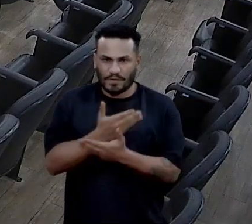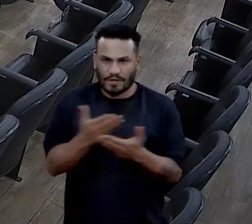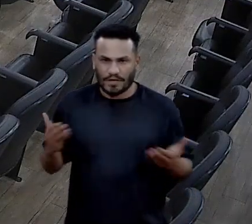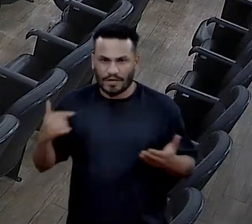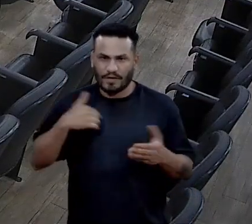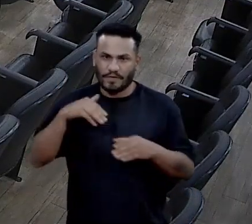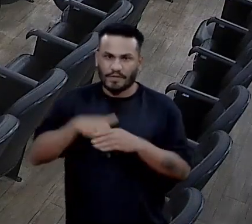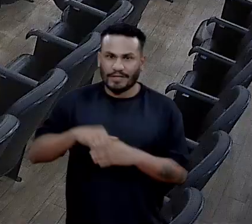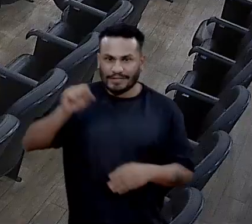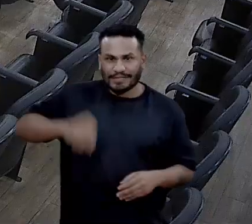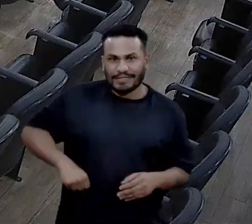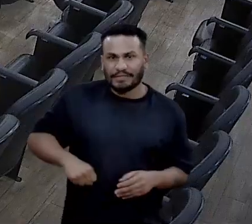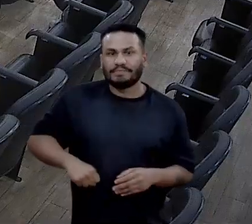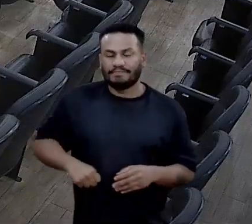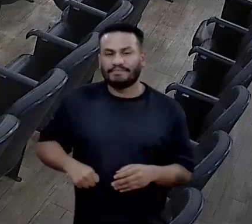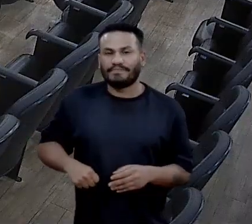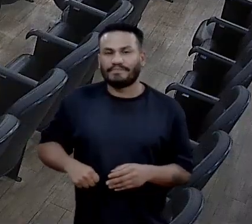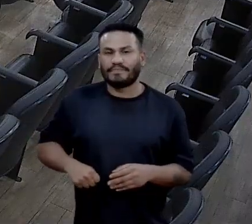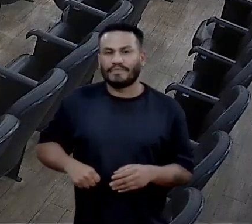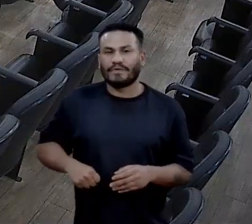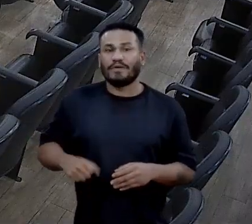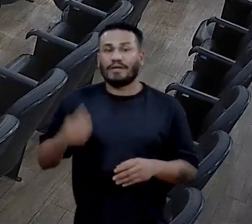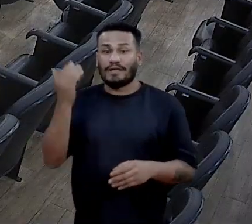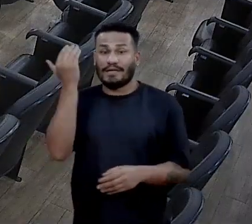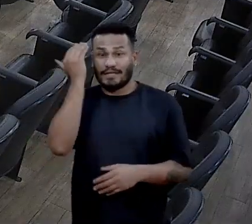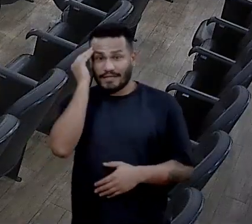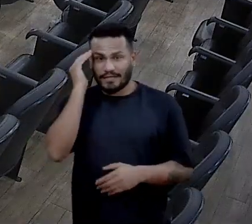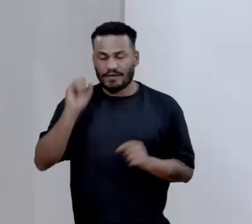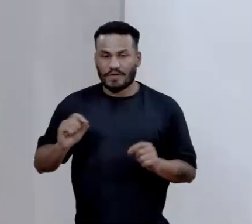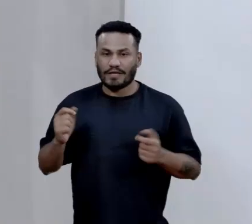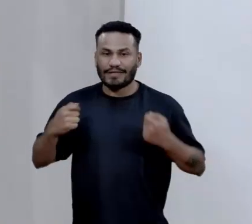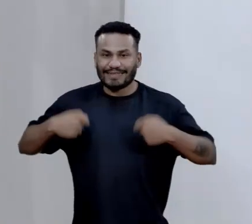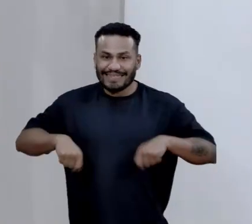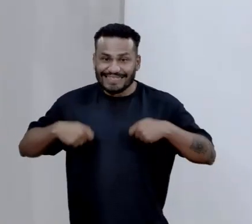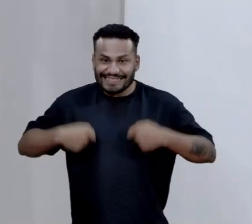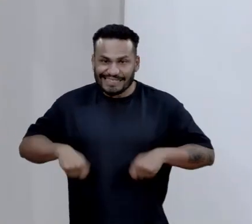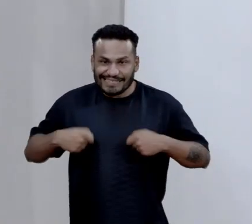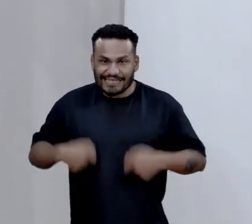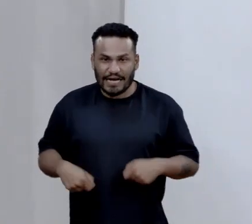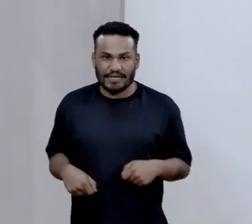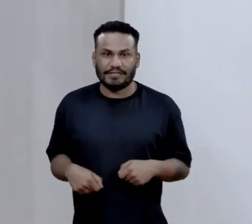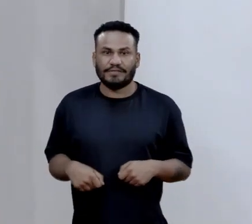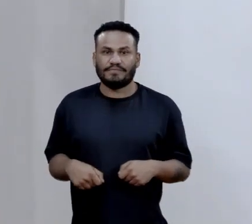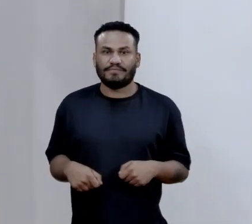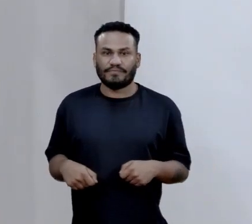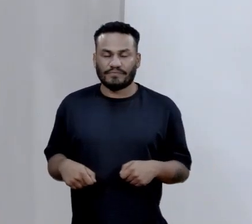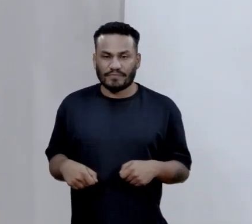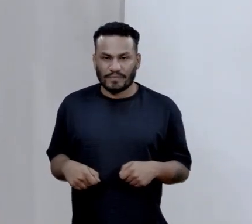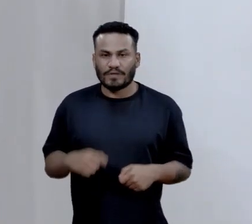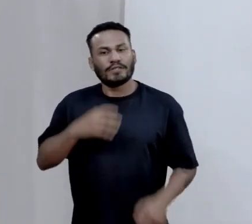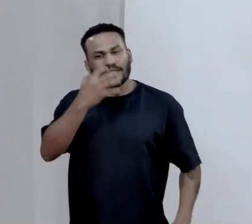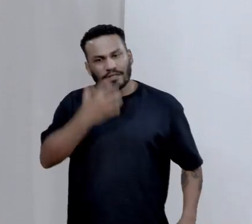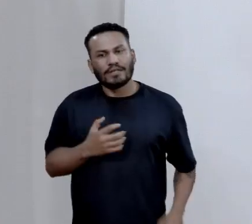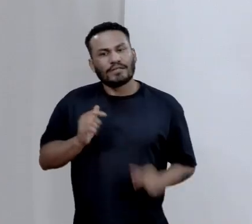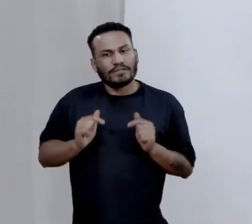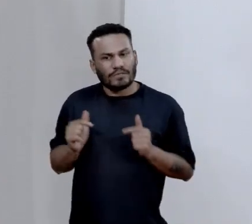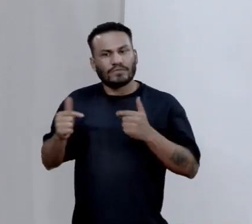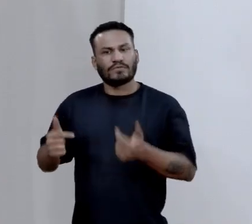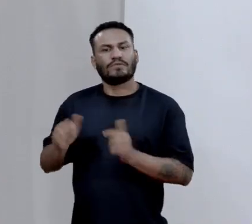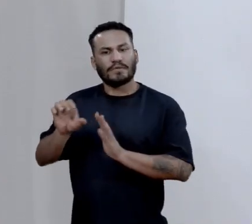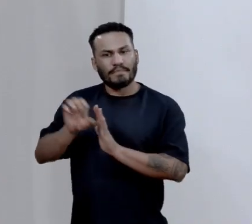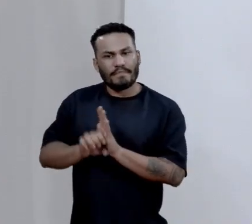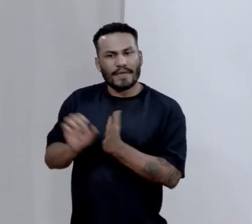Colegas, eu votei favorável por entender a necessidade de celeridade na execução